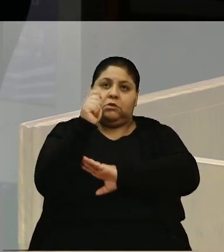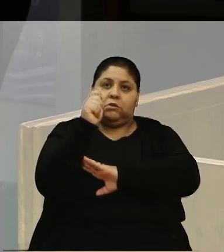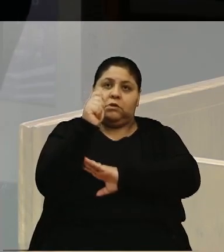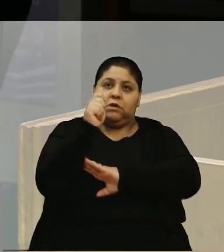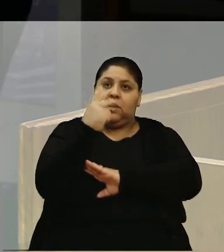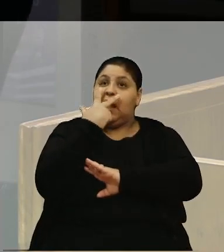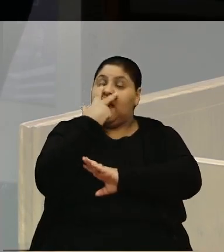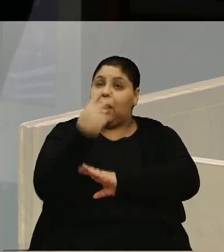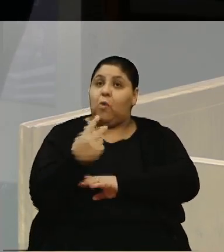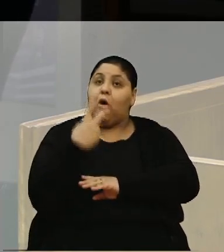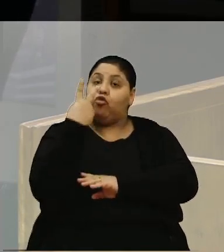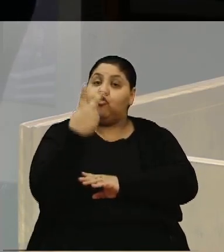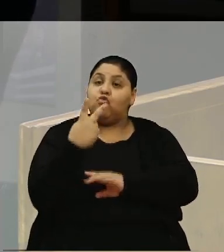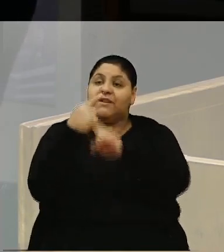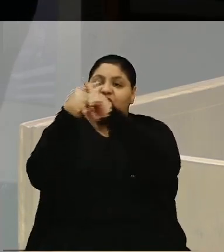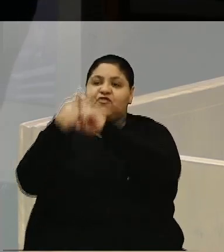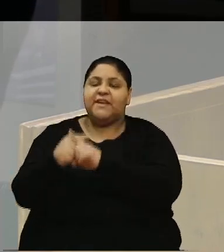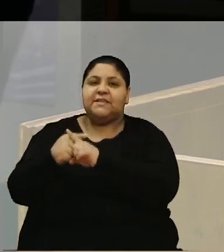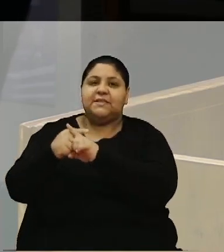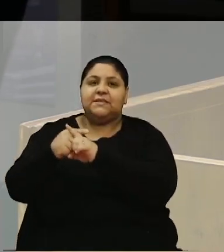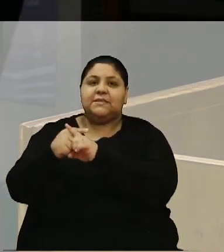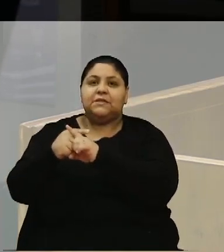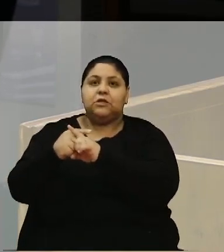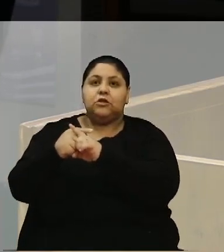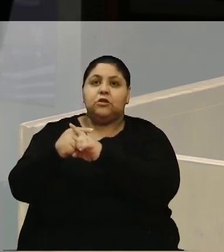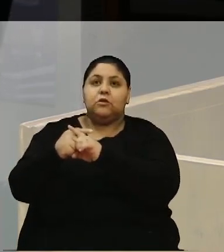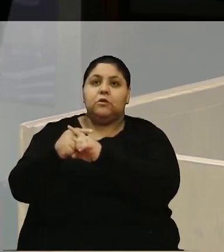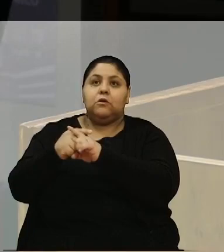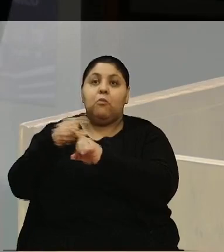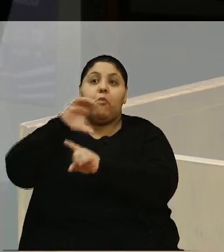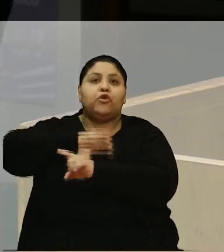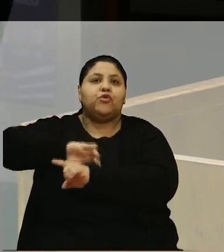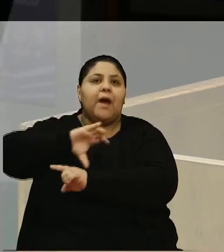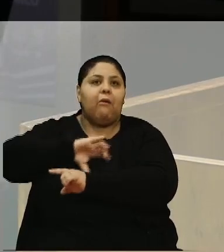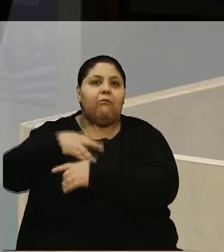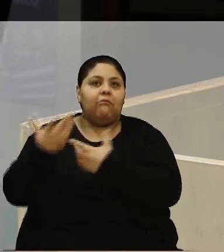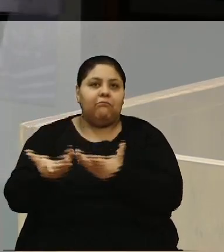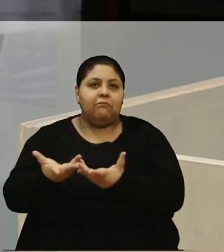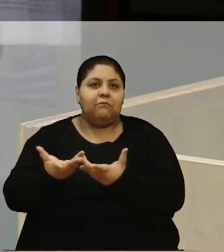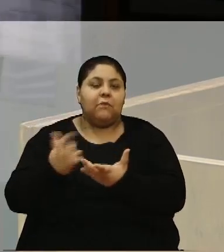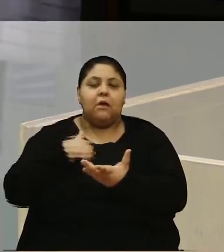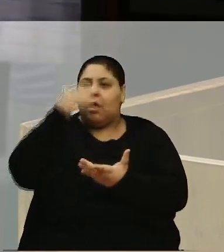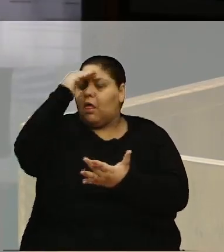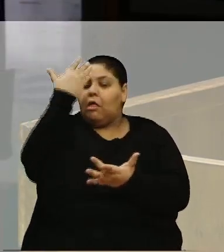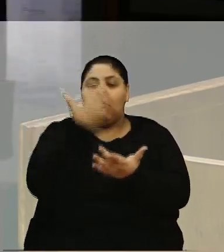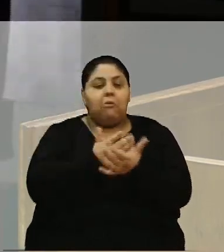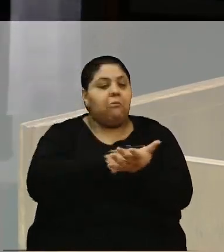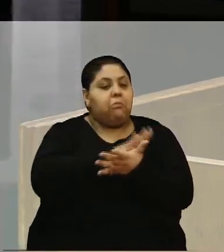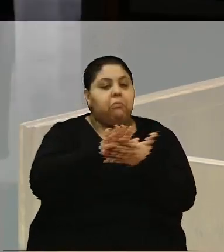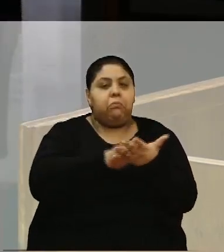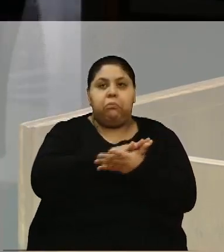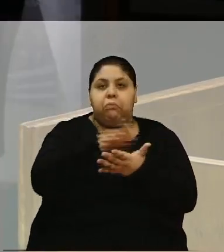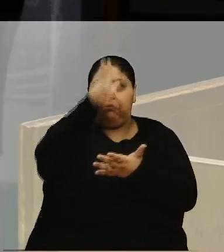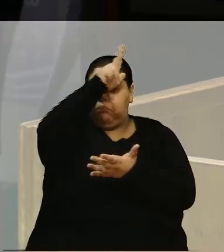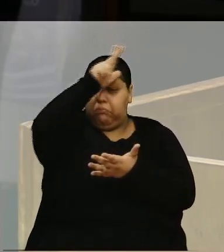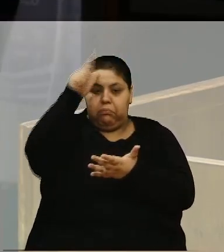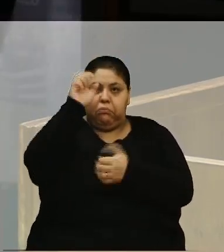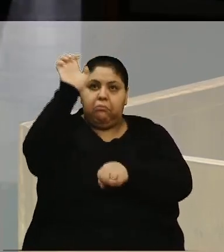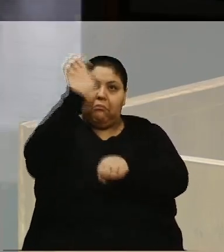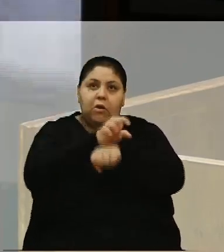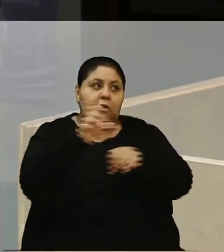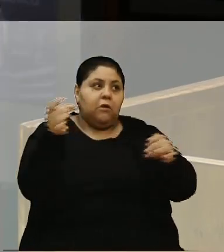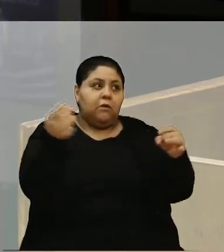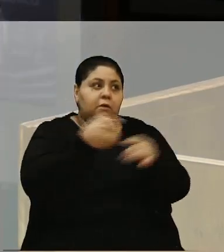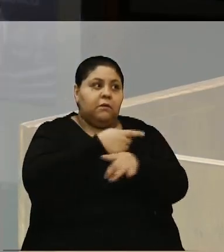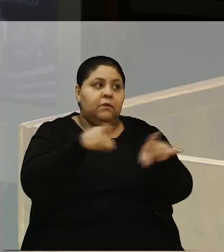Ninguém conseguiu pensar ainda em dimensão para ver o tamanho disso tudo. Eu acredito que nem o município, nem o estado estava preparado aí